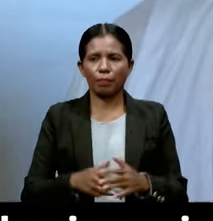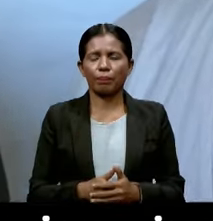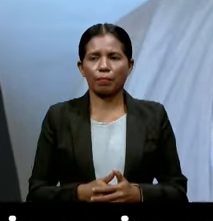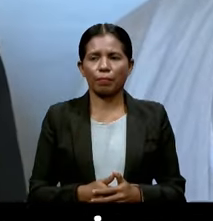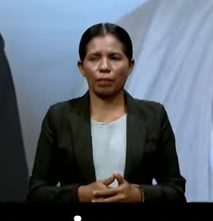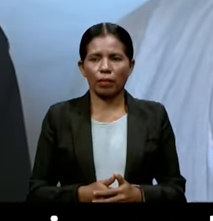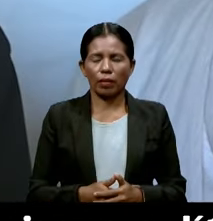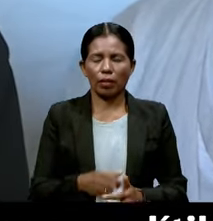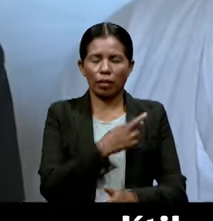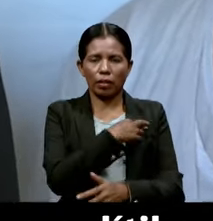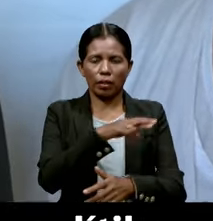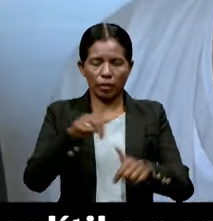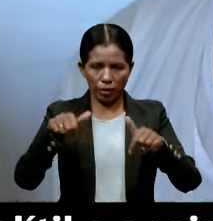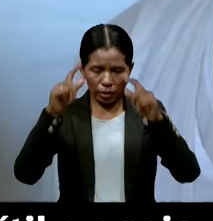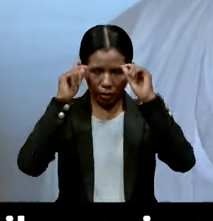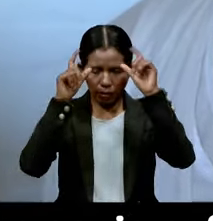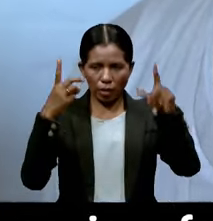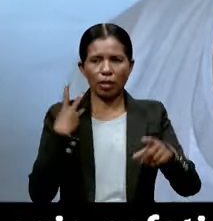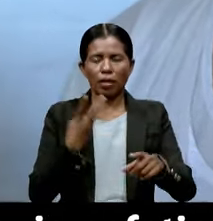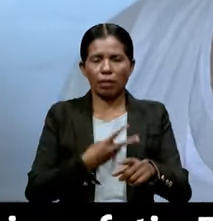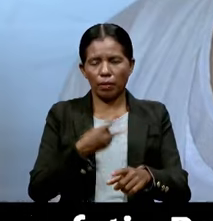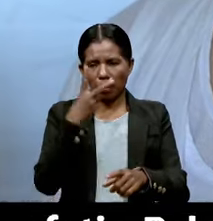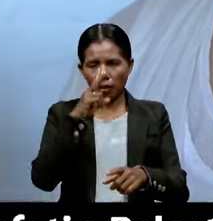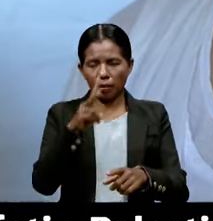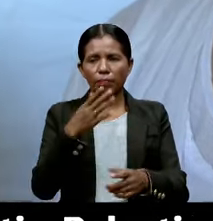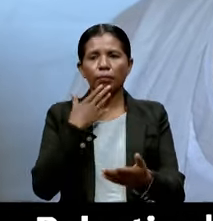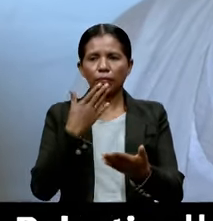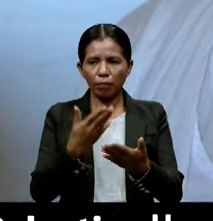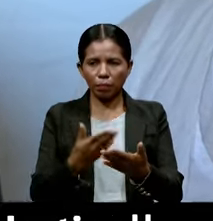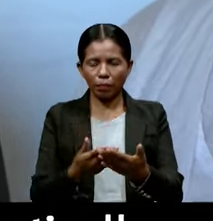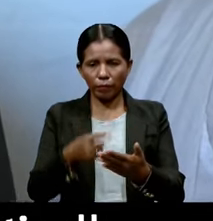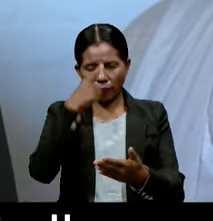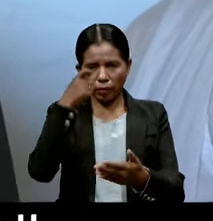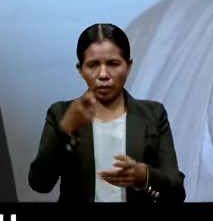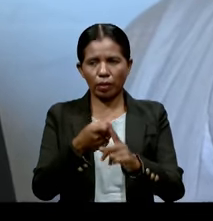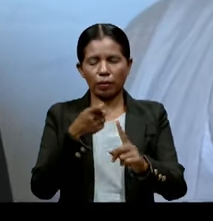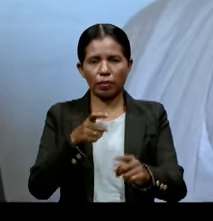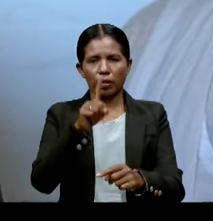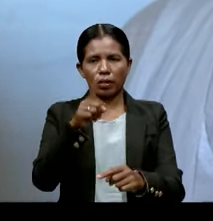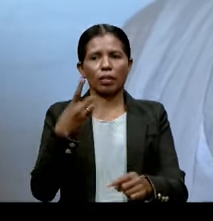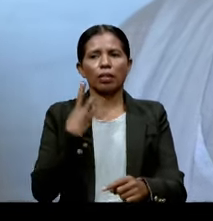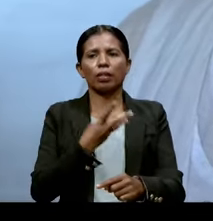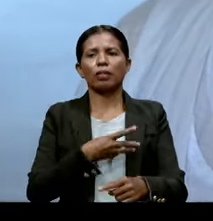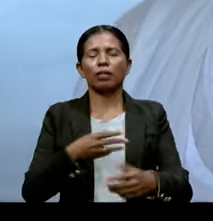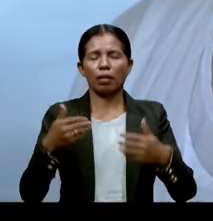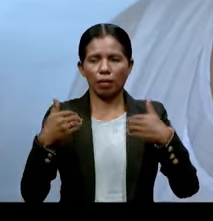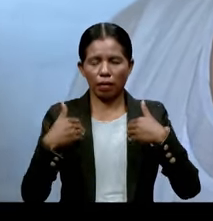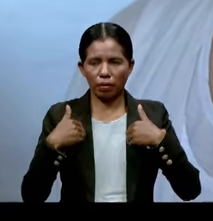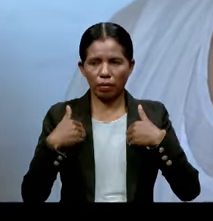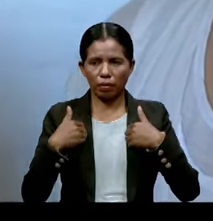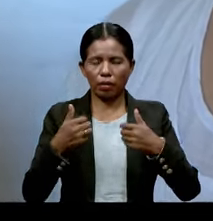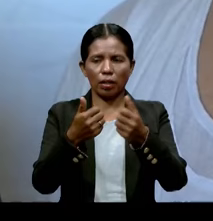toleransi religio ju ya Timor Leste ba ami hami hare kata kediak tambah usi partai demos ita iha